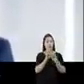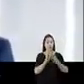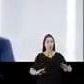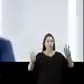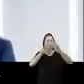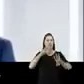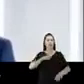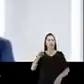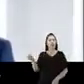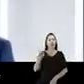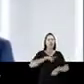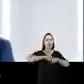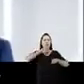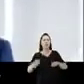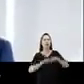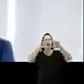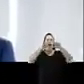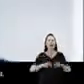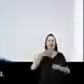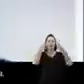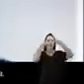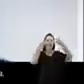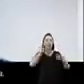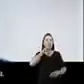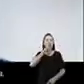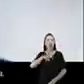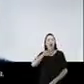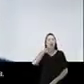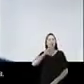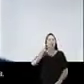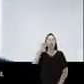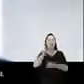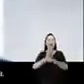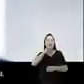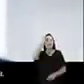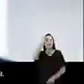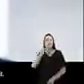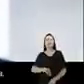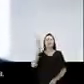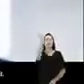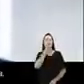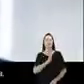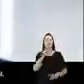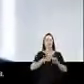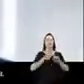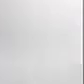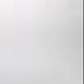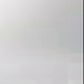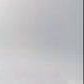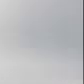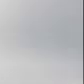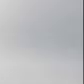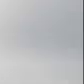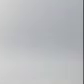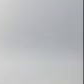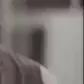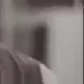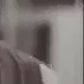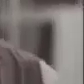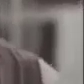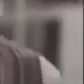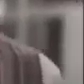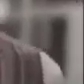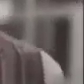novas oportunidades e reduz a violência. E não vamos, em momento algum, desistir do Brasil. PSB